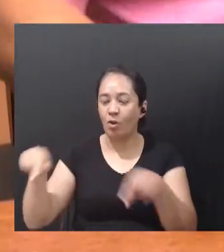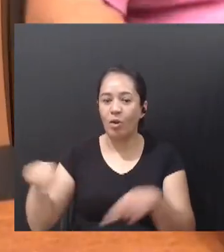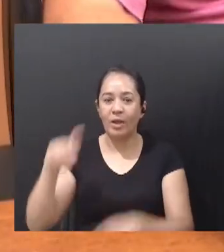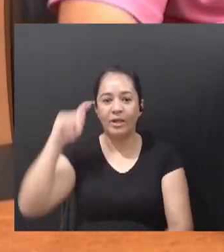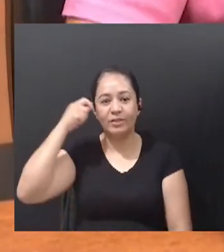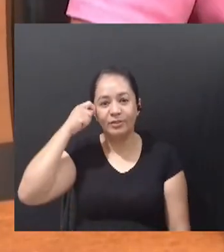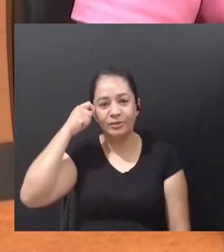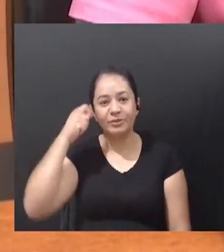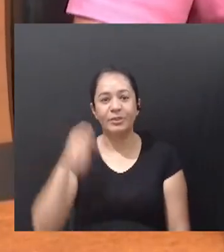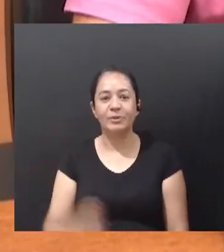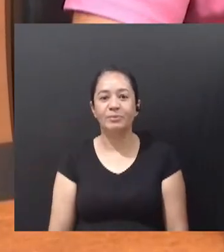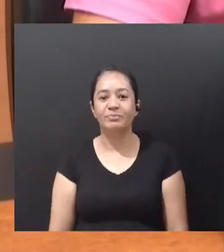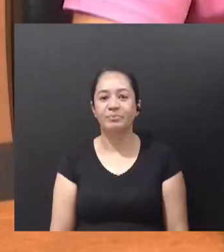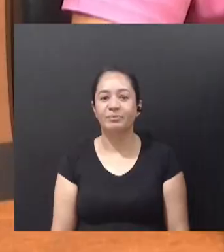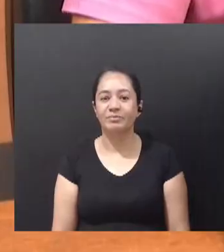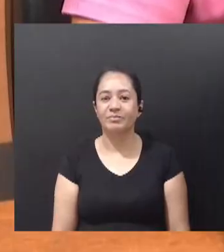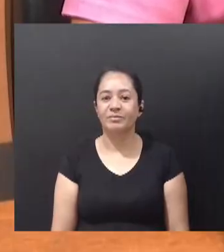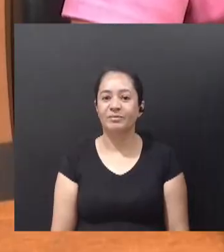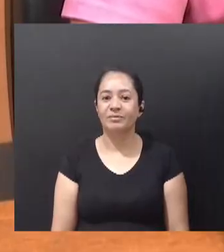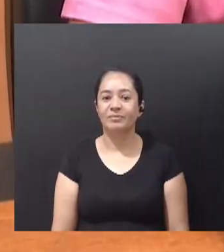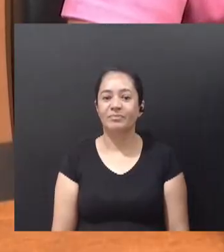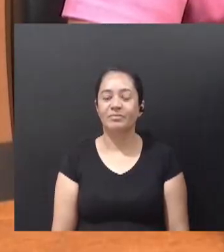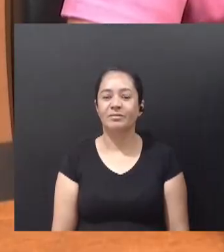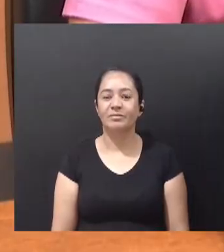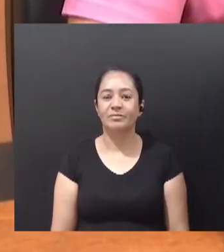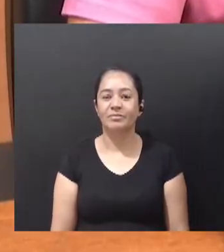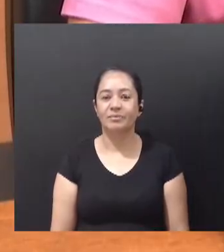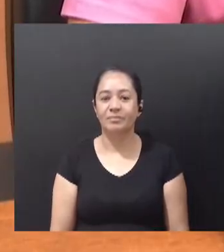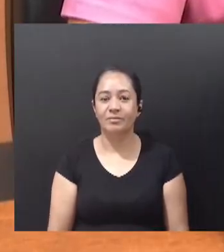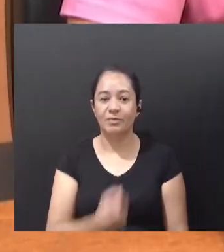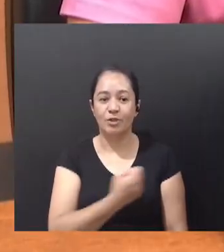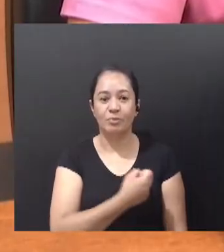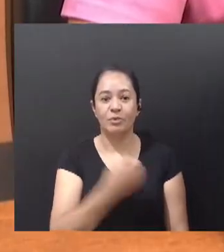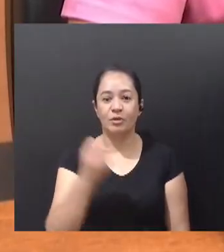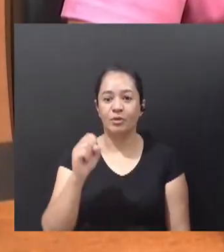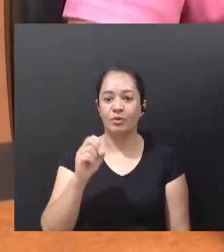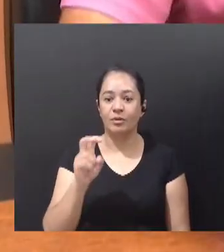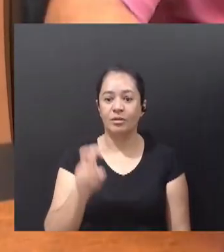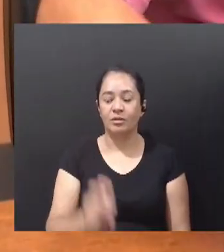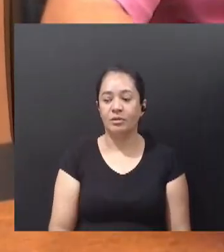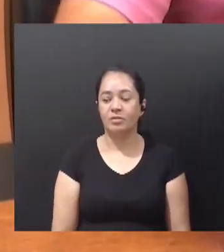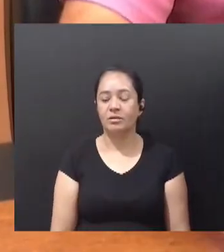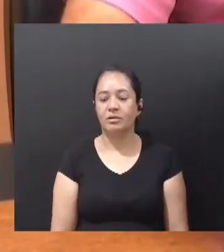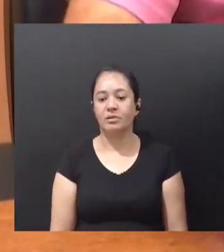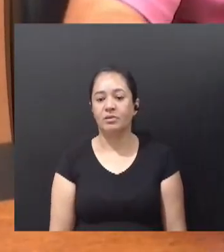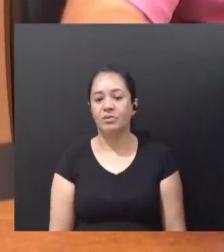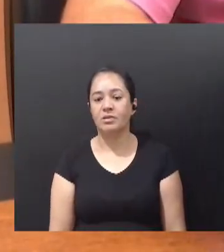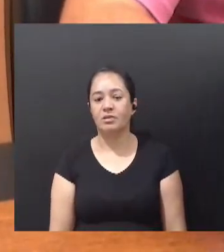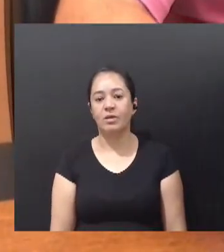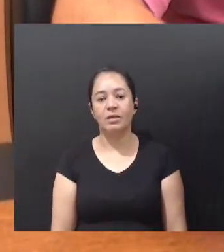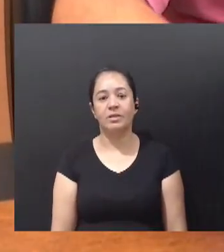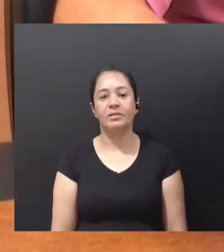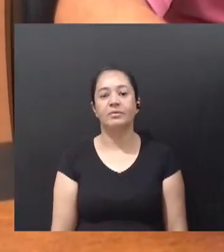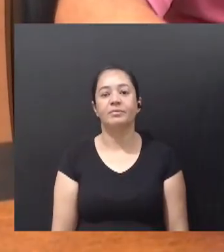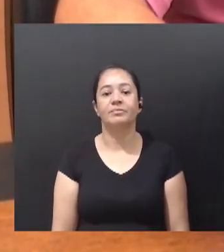né? Silvio Carvalhens, número 85. O Renato vai estar lá, vai ter uma feijoada. Quem quiser, cola